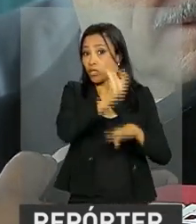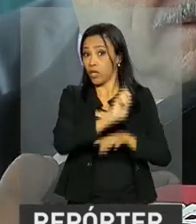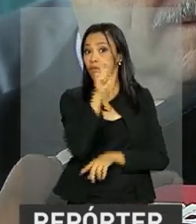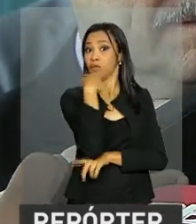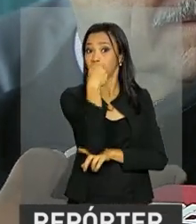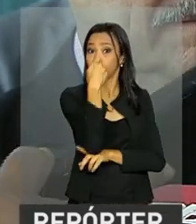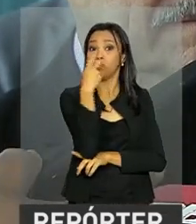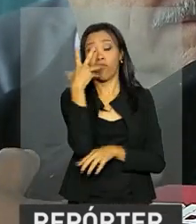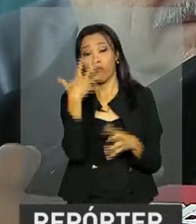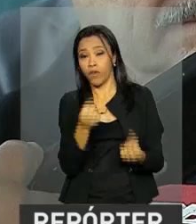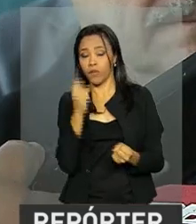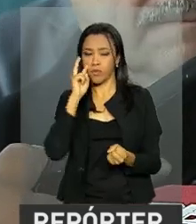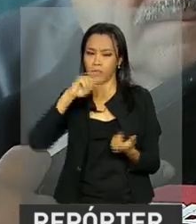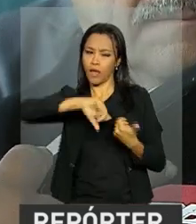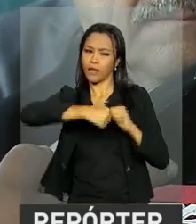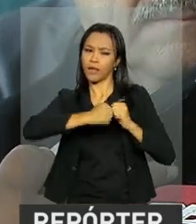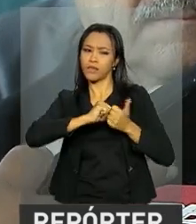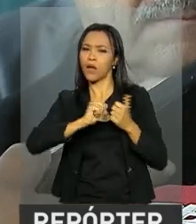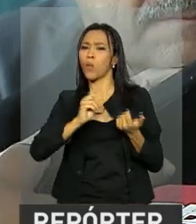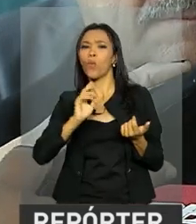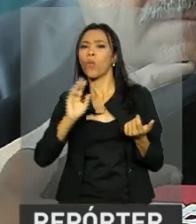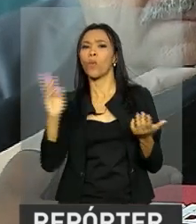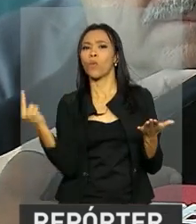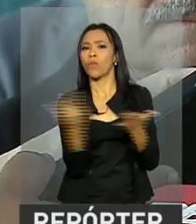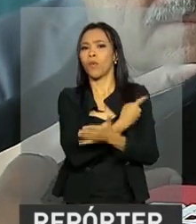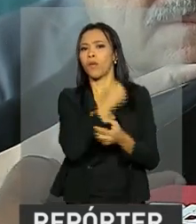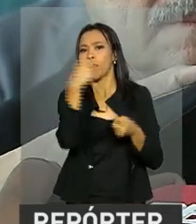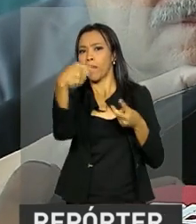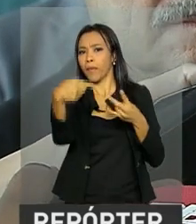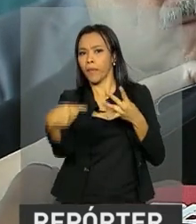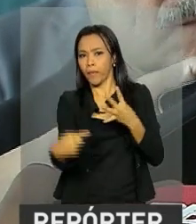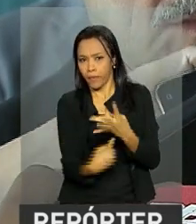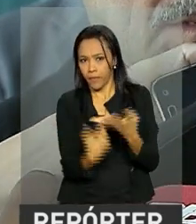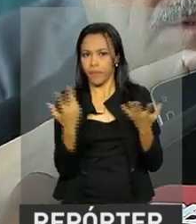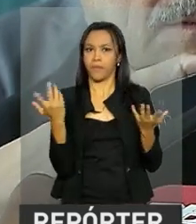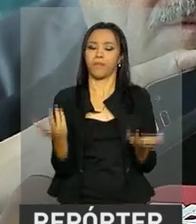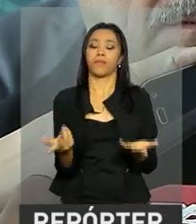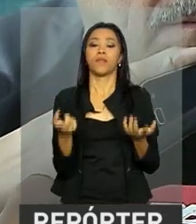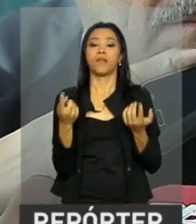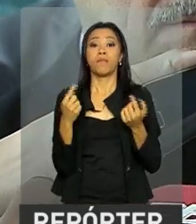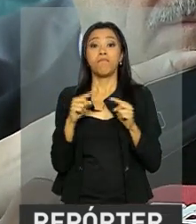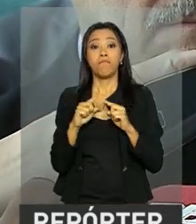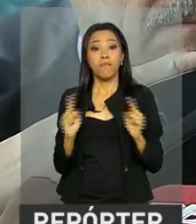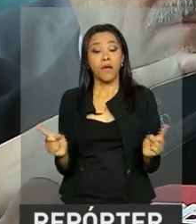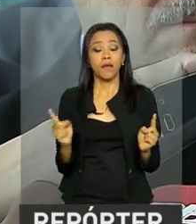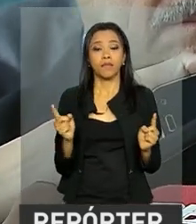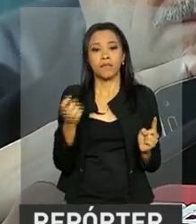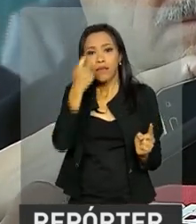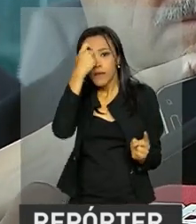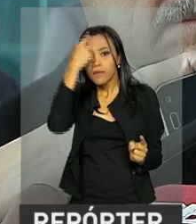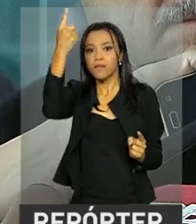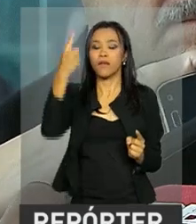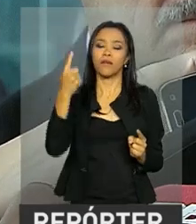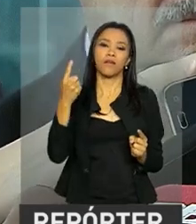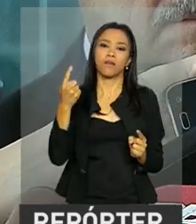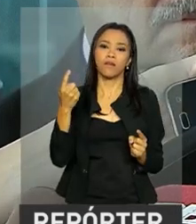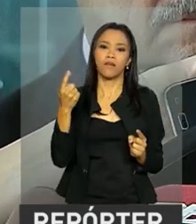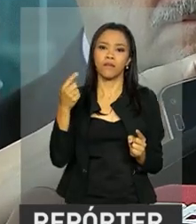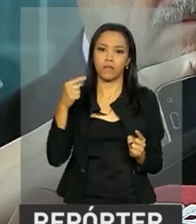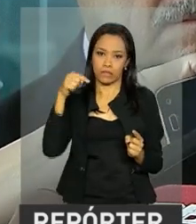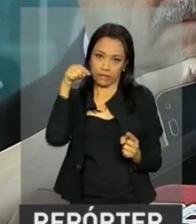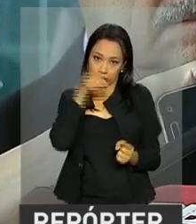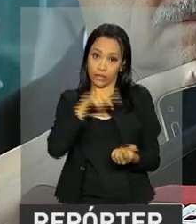vamos analisar qual é a situação do estado. Mas exatamente a ideia básica desse